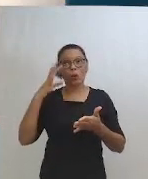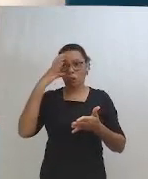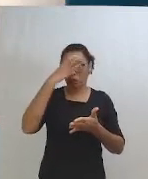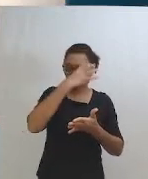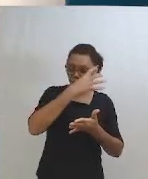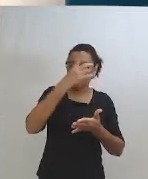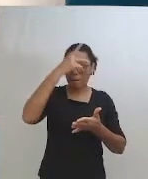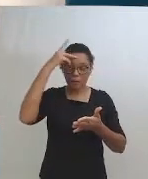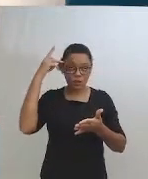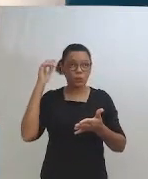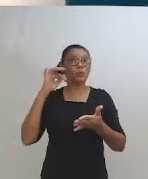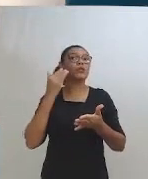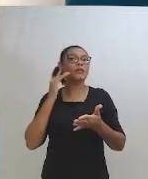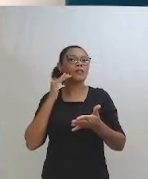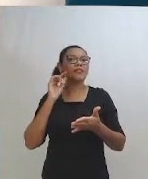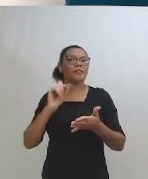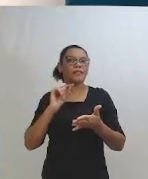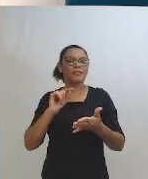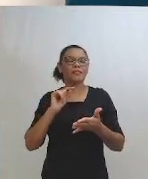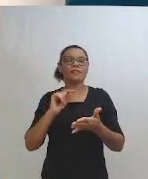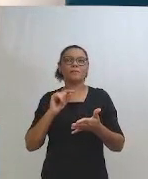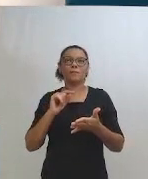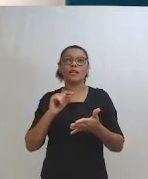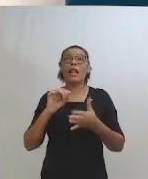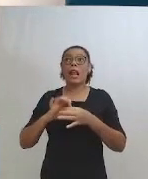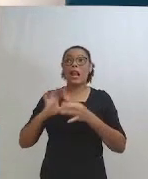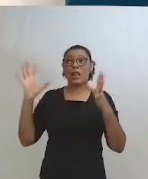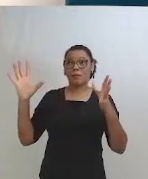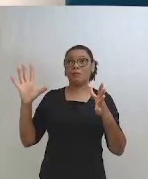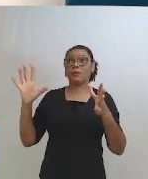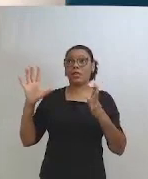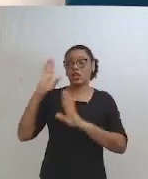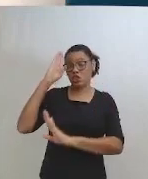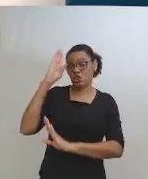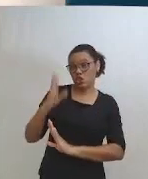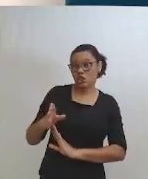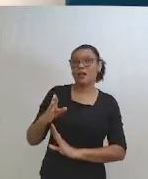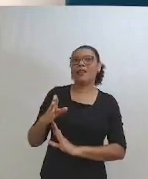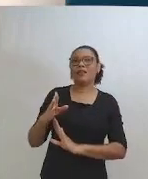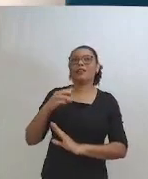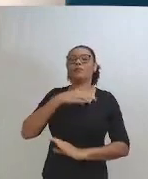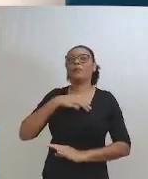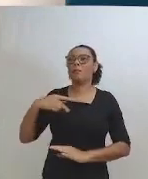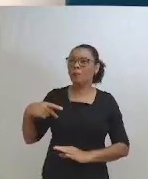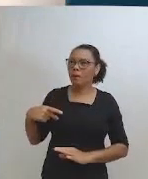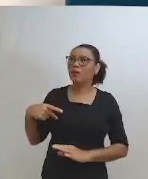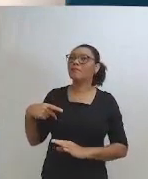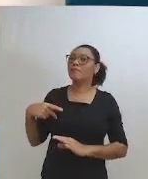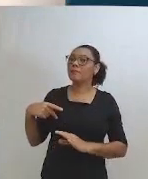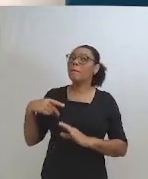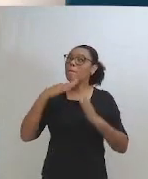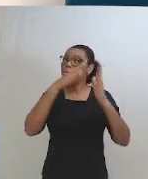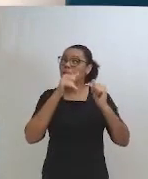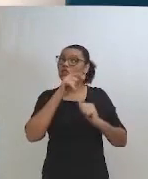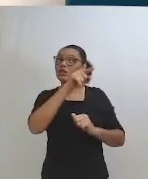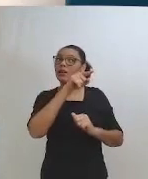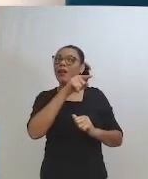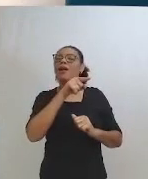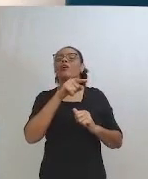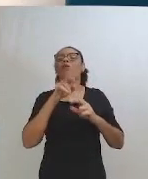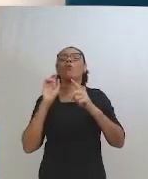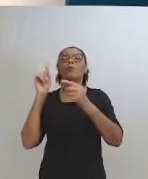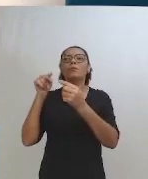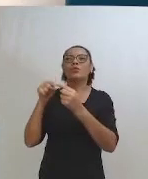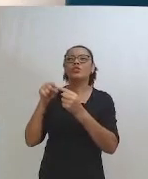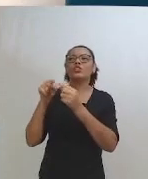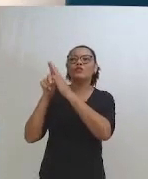entendimento consolidado autorizaria a requisição direta de dados pelo Ministério Público à Receita, para fins criminais. Mas tal conclusão não foi